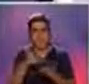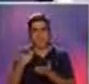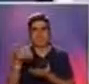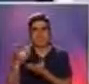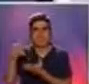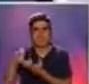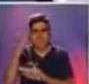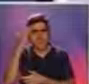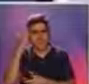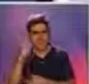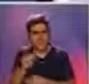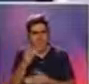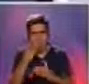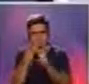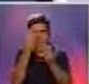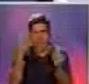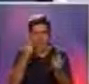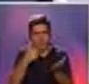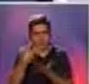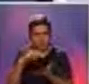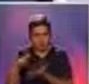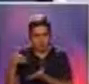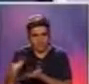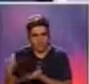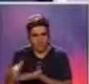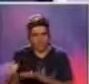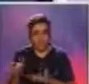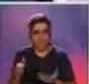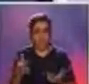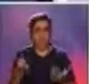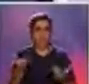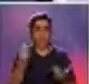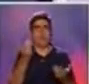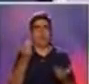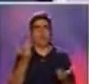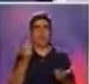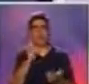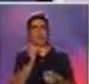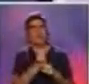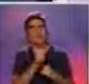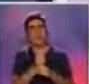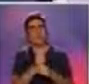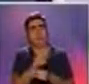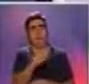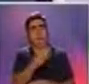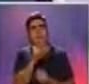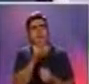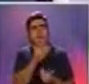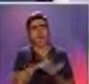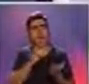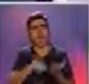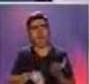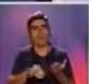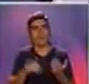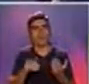é barato e tem sido usado, o Partido Socialista, quando olha para o emprego, diz assim: como há muitos contratos a prazo, vamos